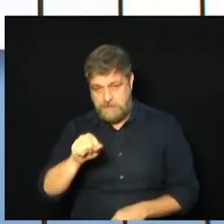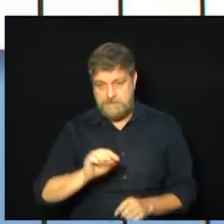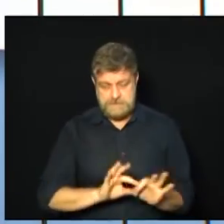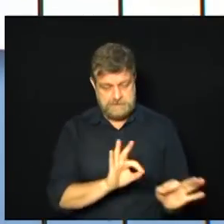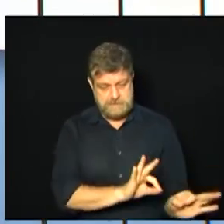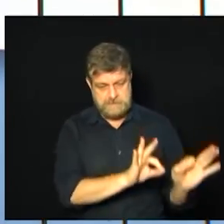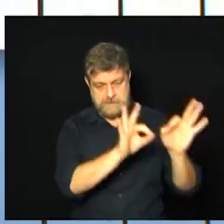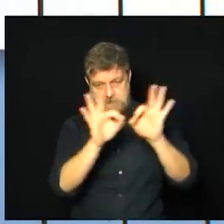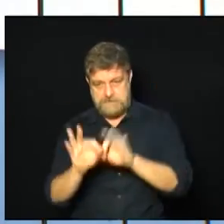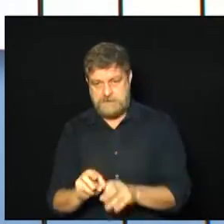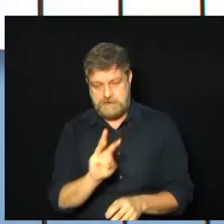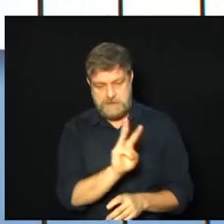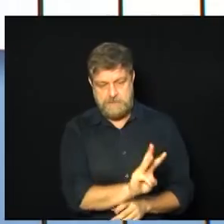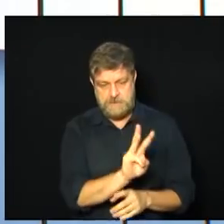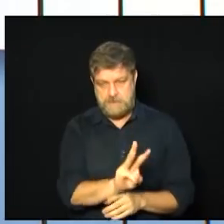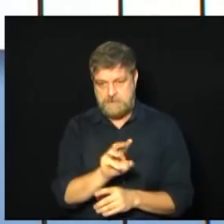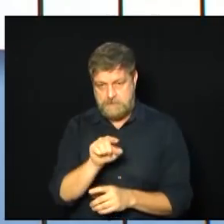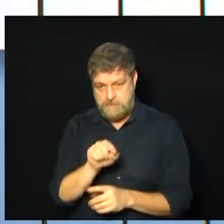no